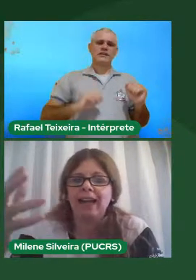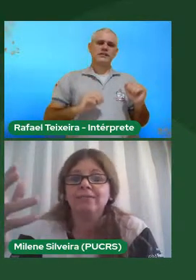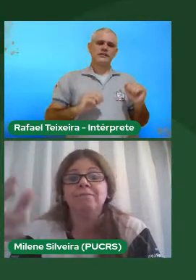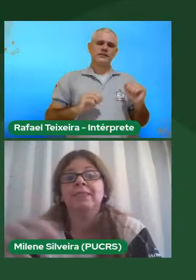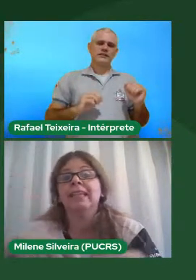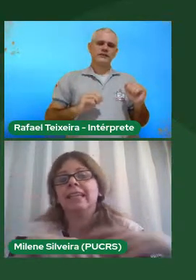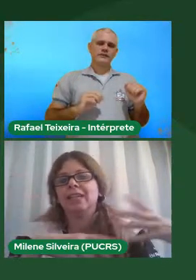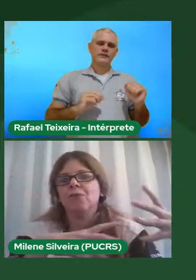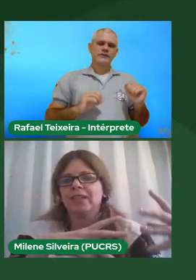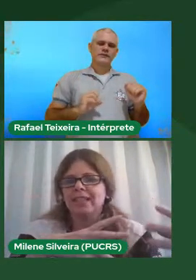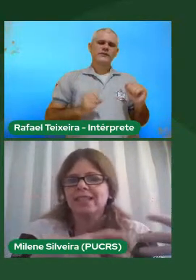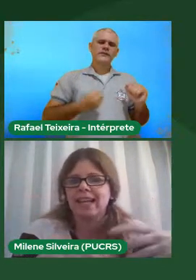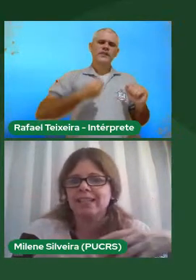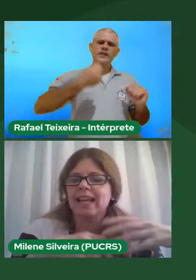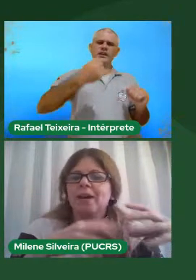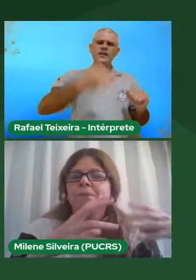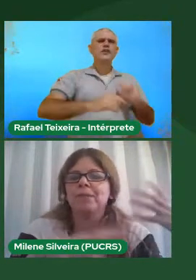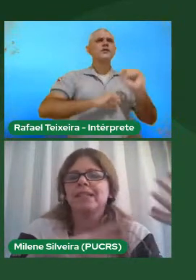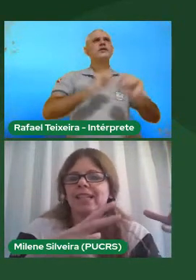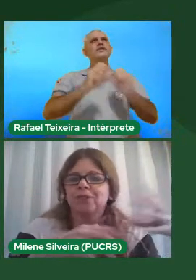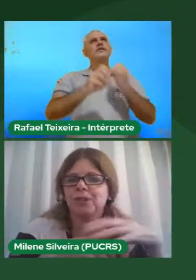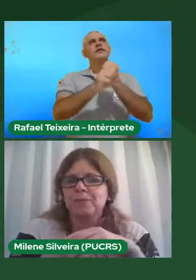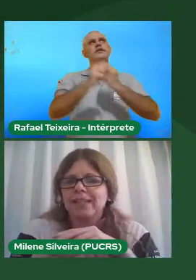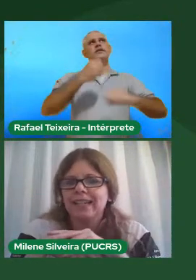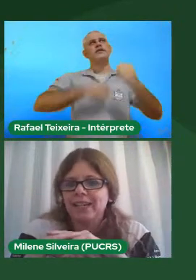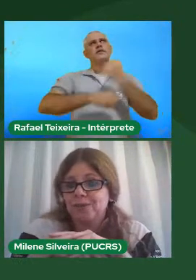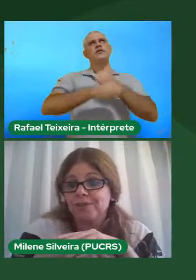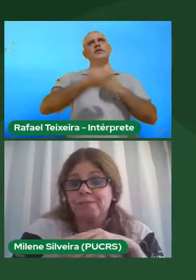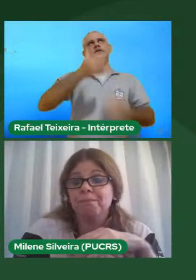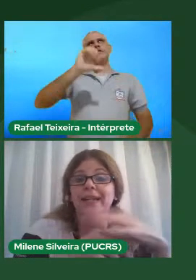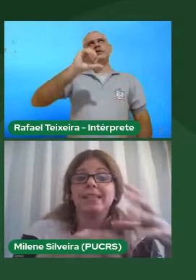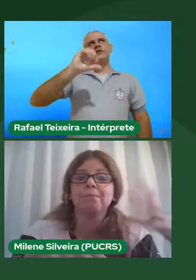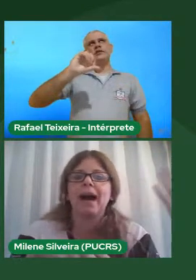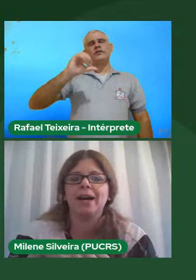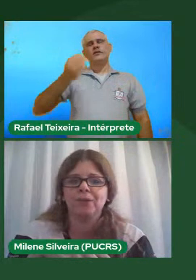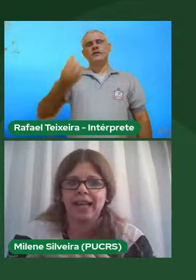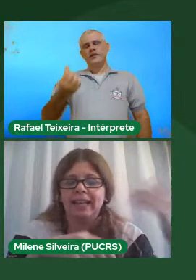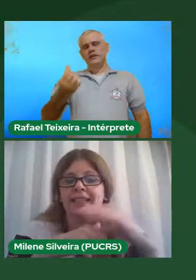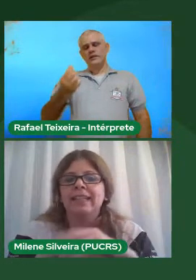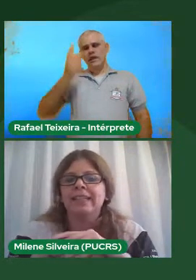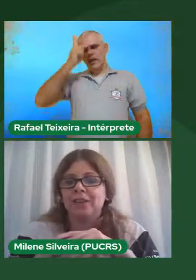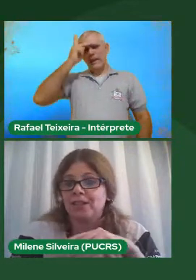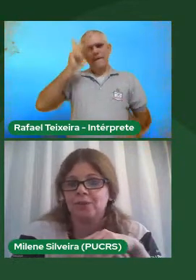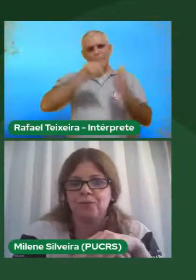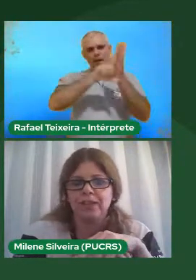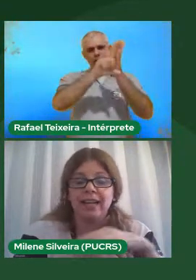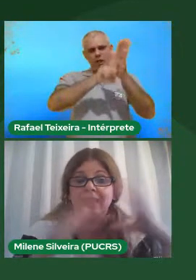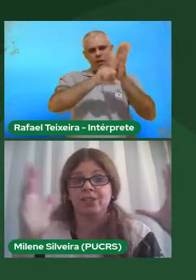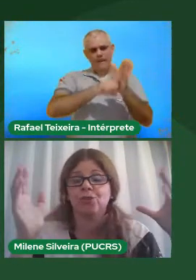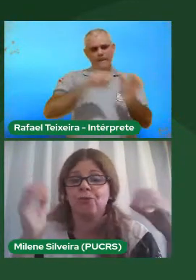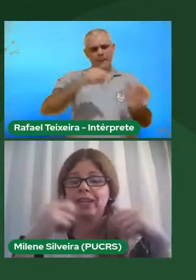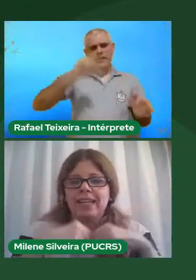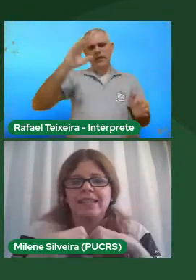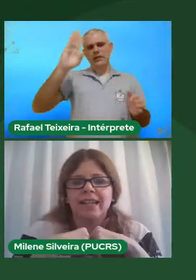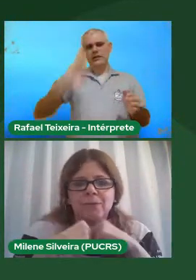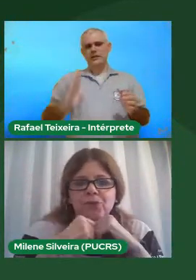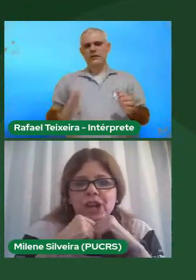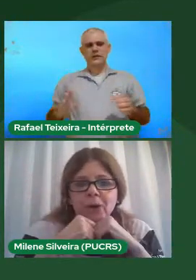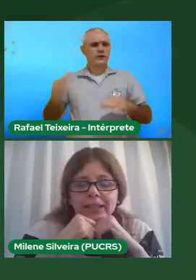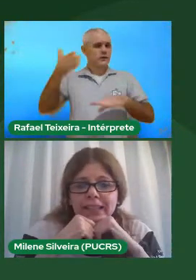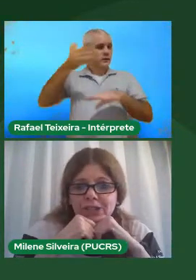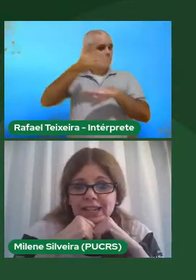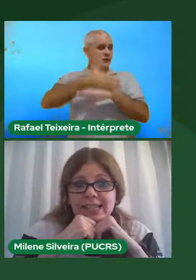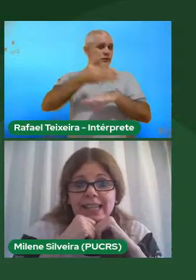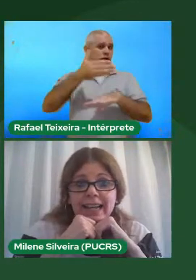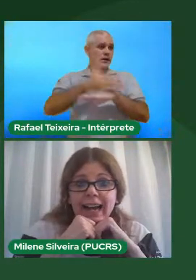que fala que em 96, né, pesquisadores brasileiros participaram, né, da nossa da grande conferência, né,